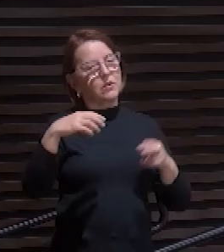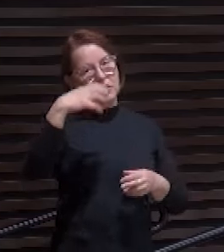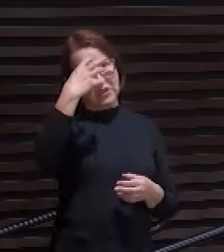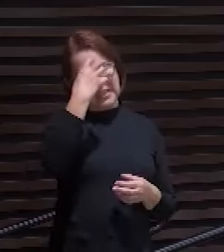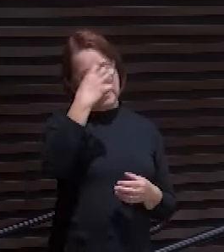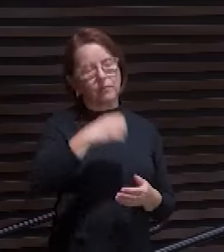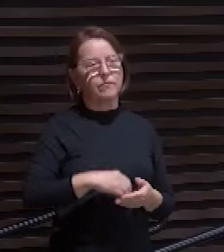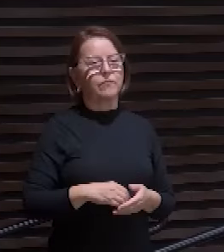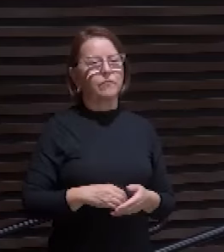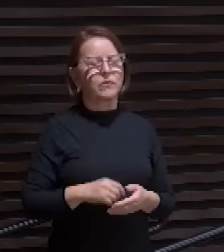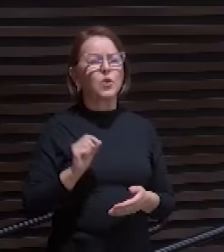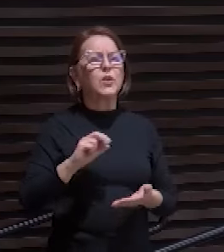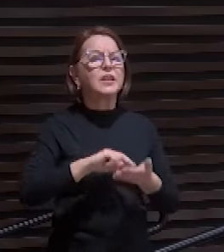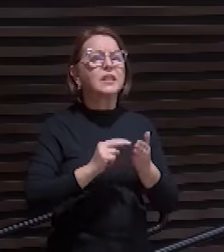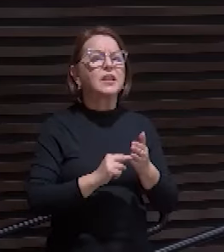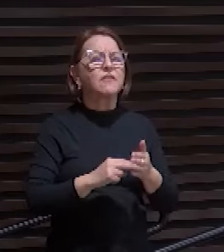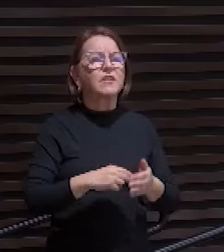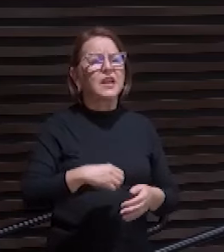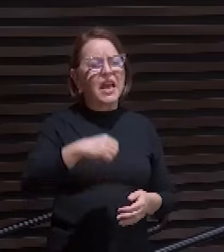que é depressão?